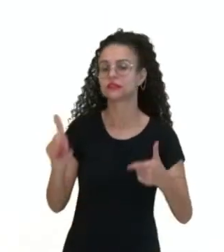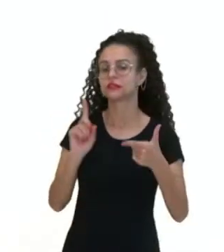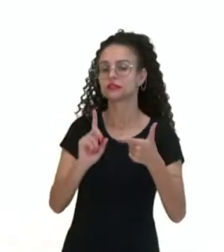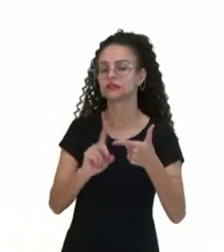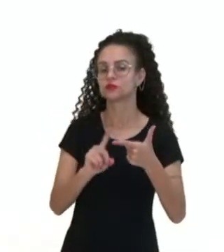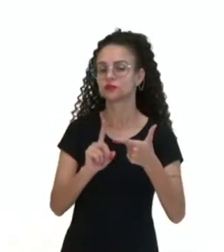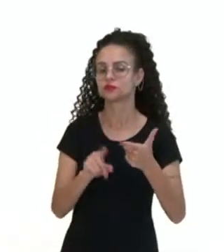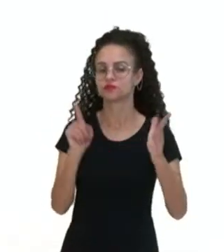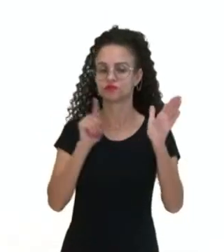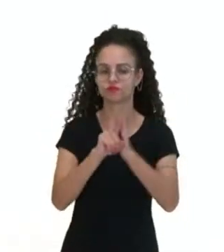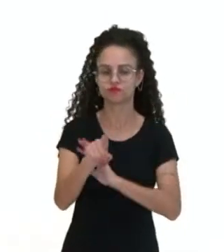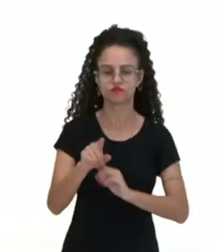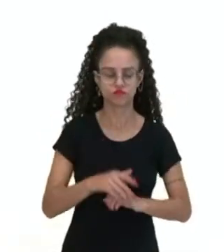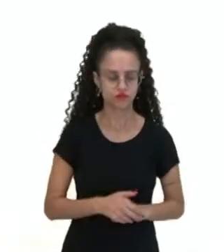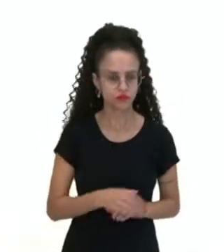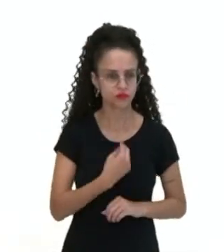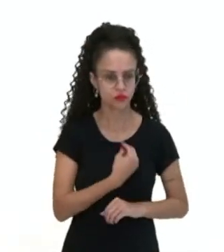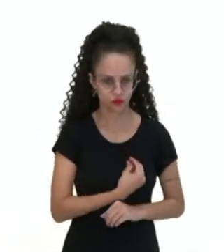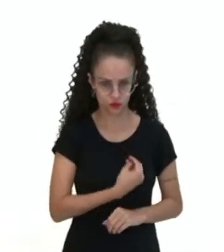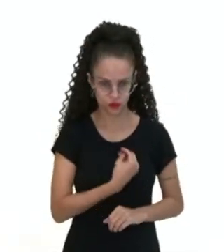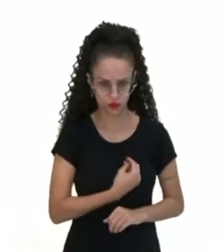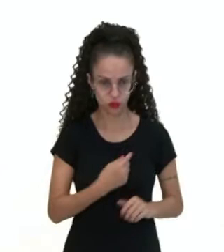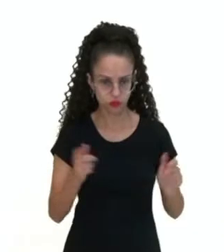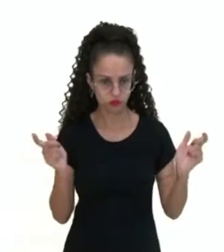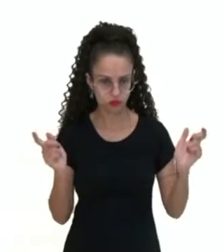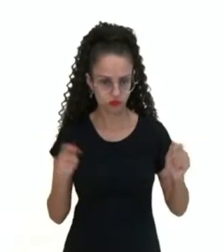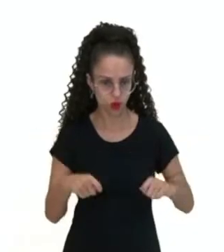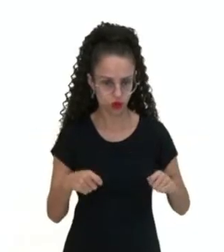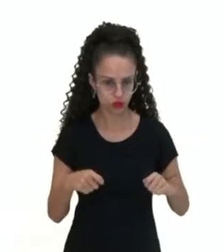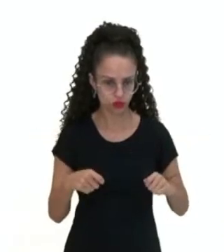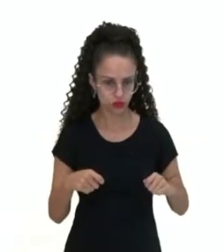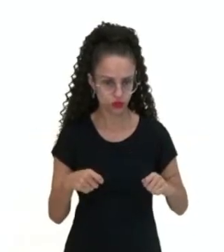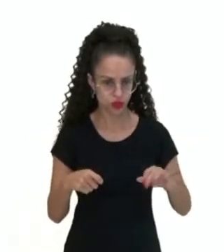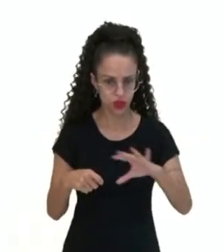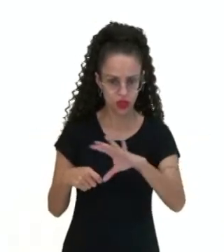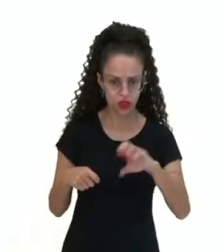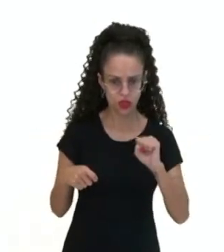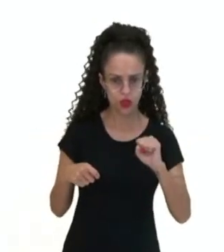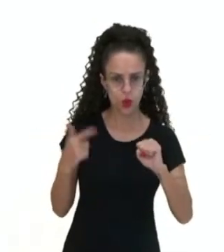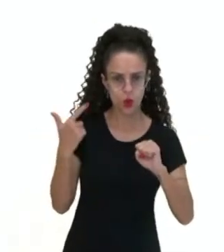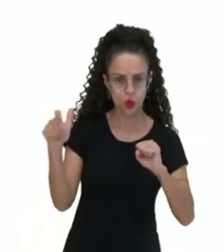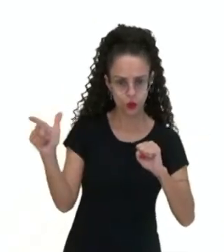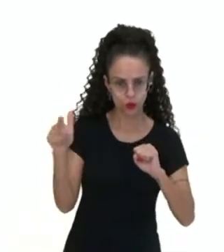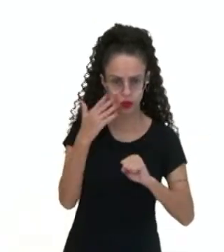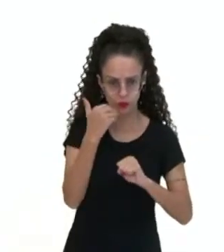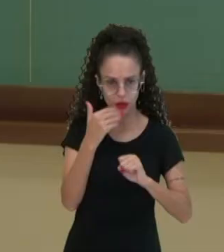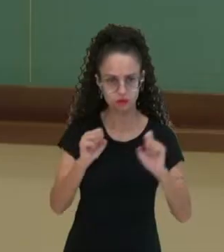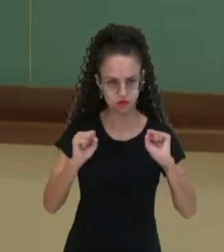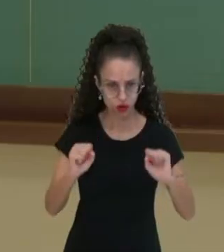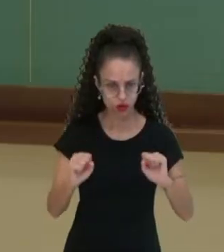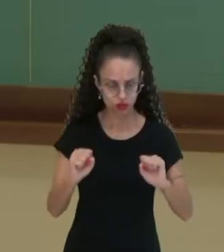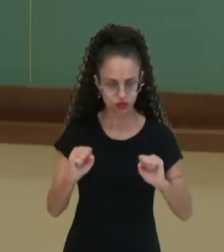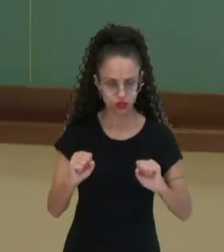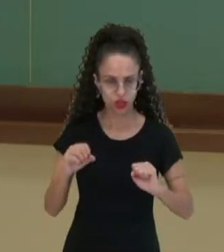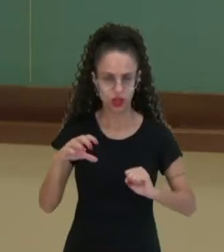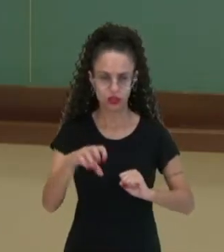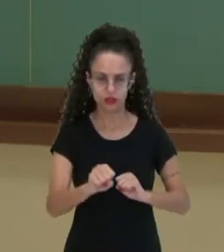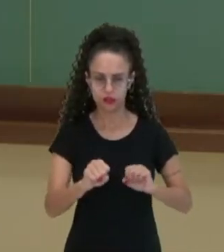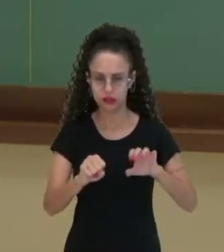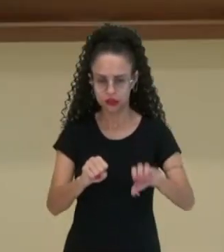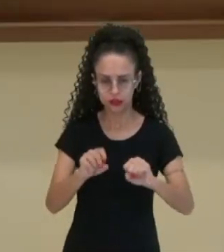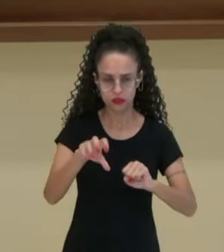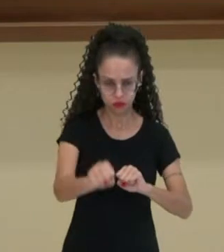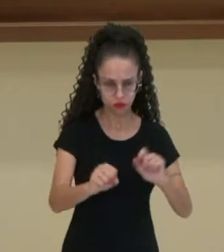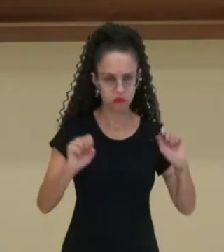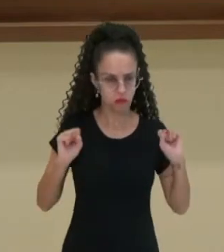pergunta. Um ser vivo pode servir de alimento para o outro? Entre eles aqui, um pode servir de alimento para o